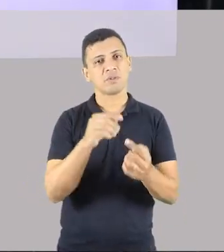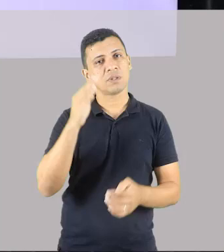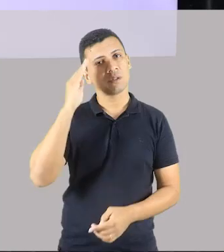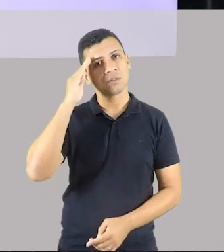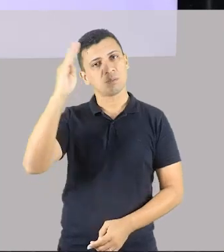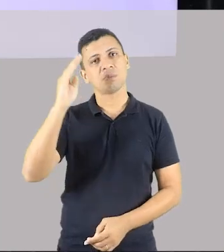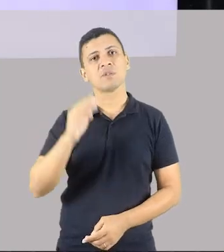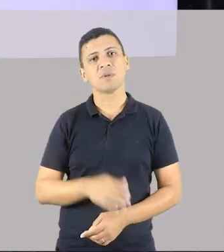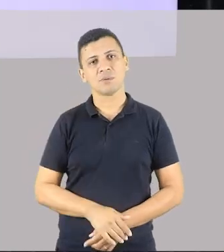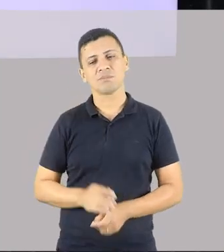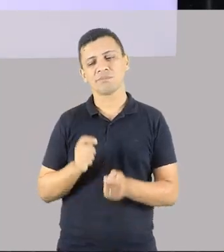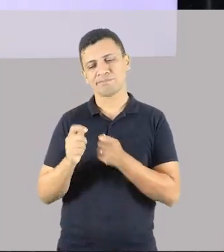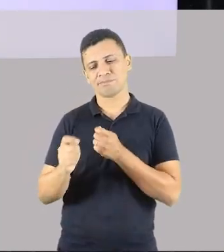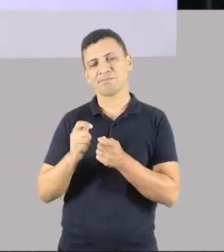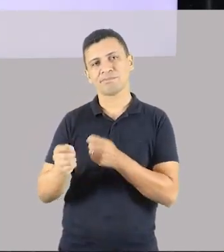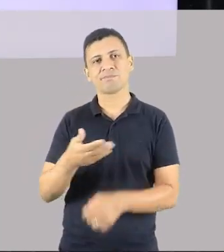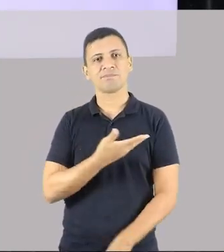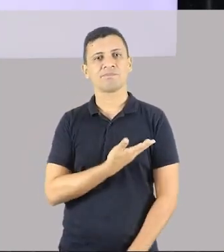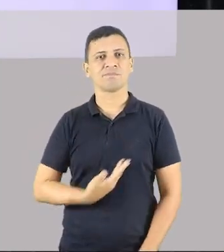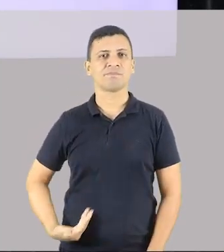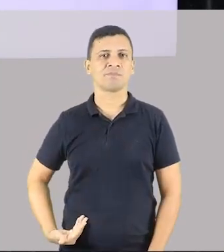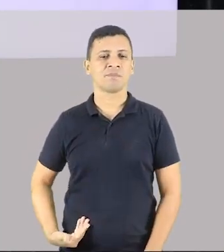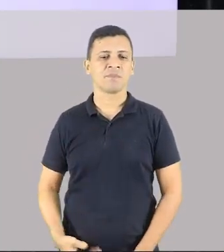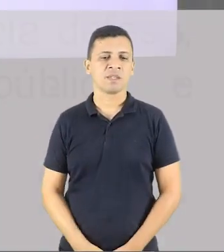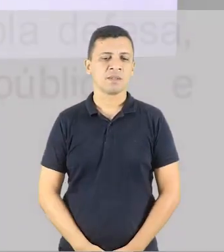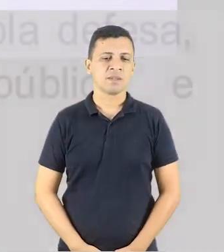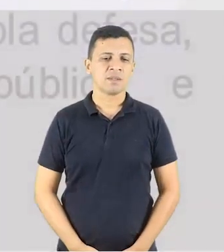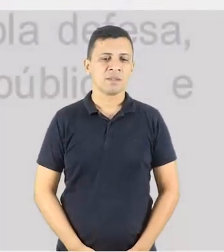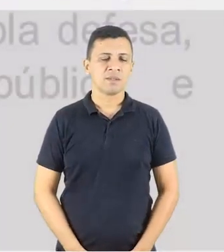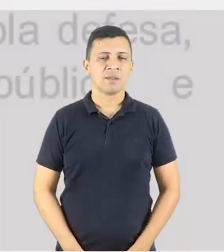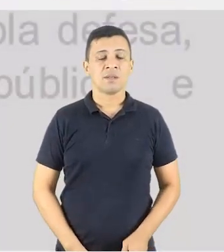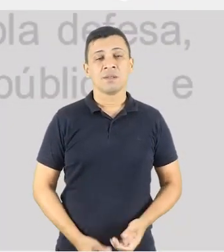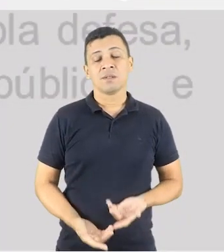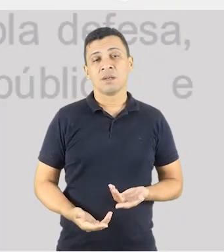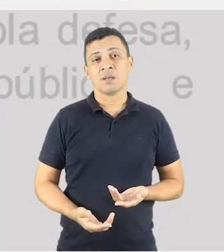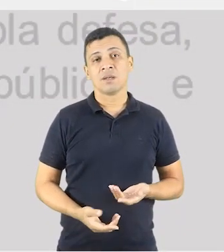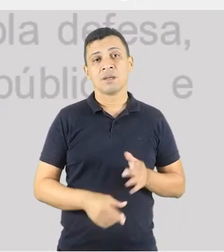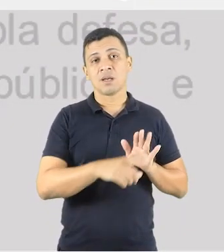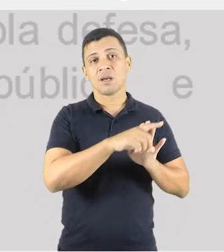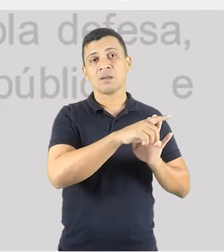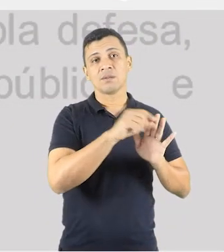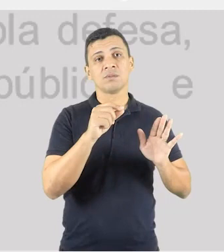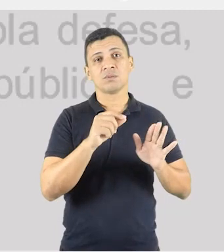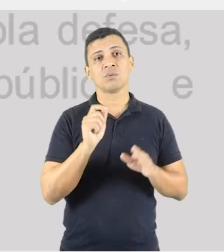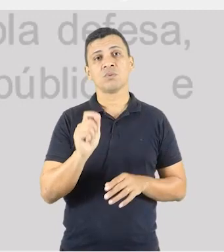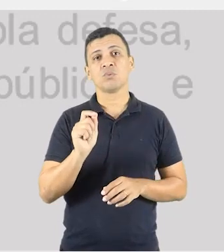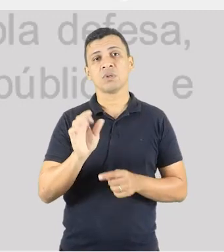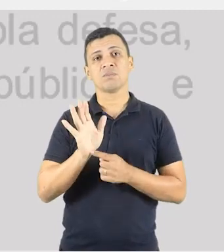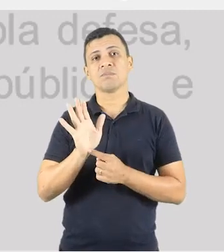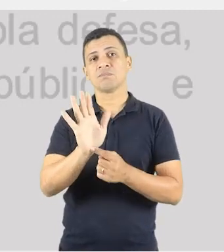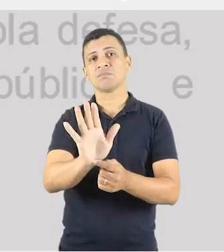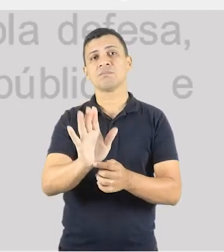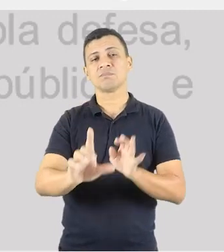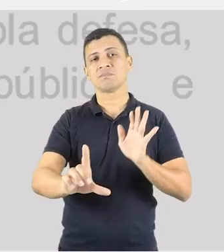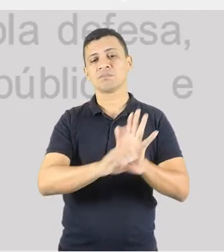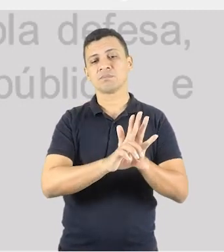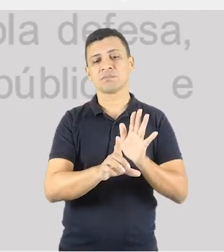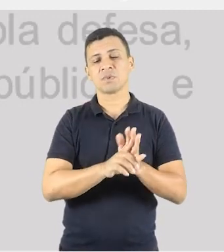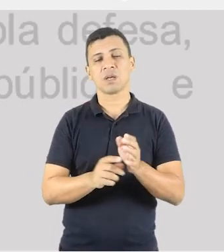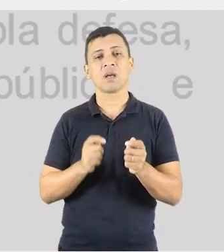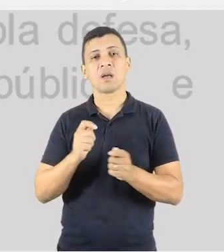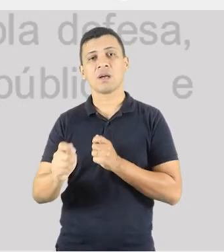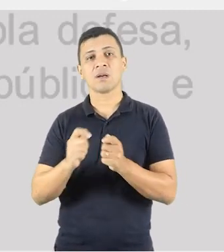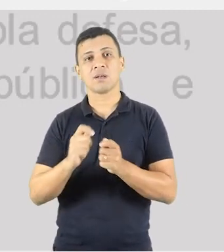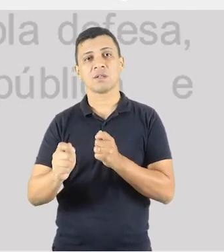da administração pública. O artigo seguinte da lei vai nos prever expressamente que a administração